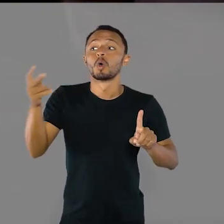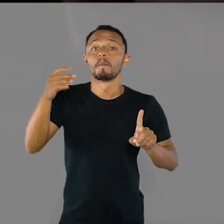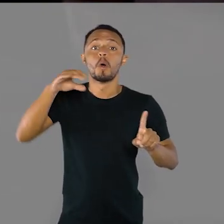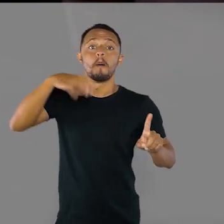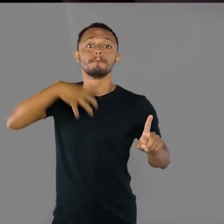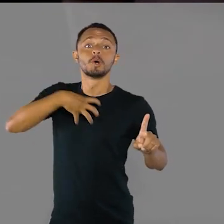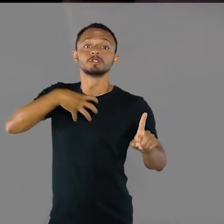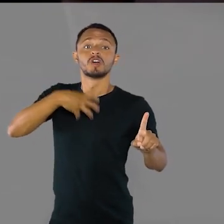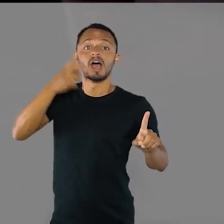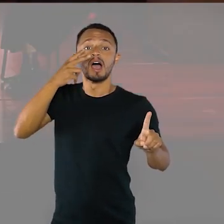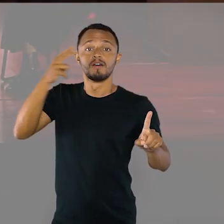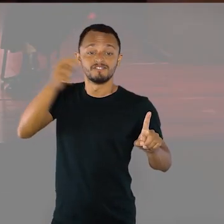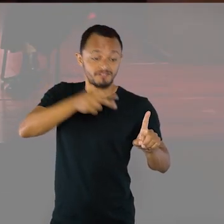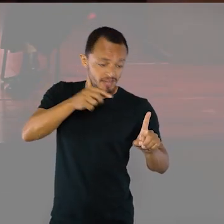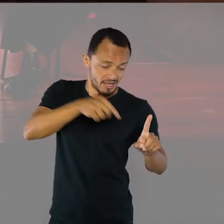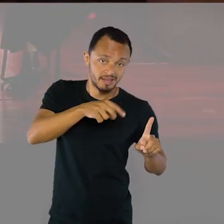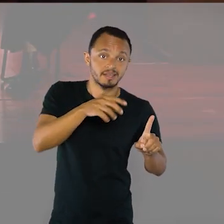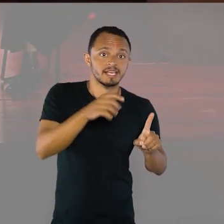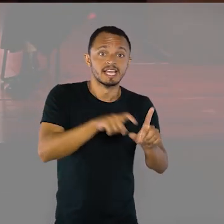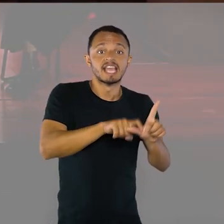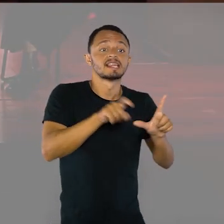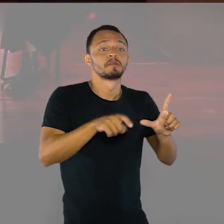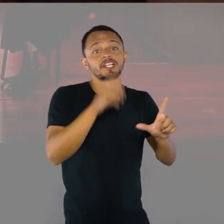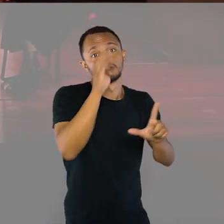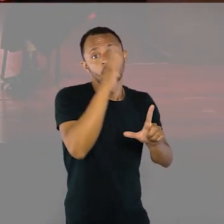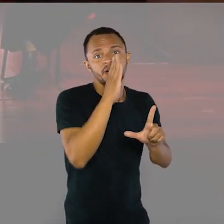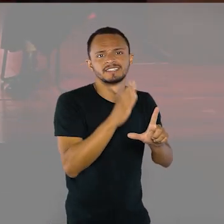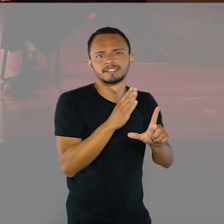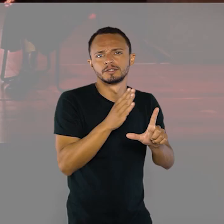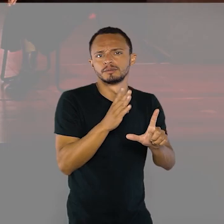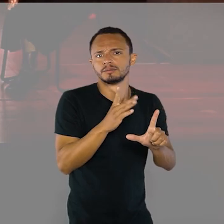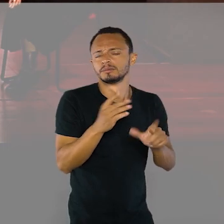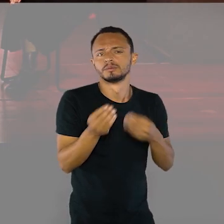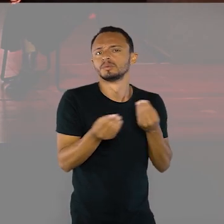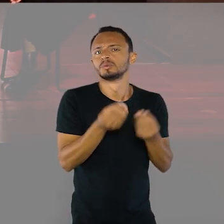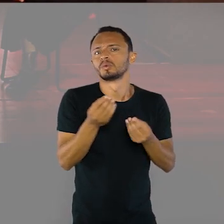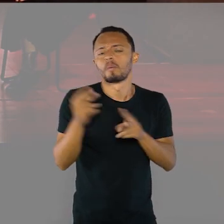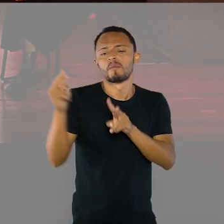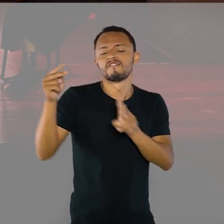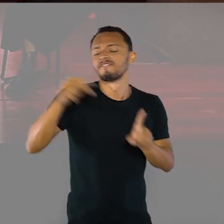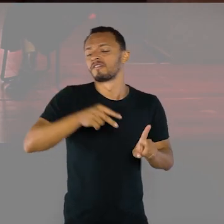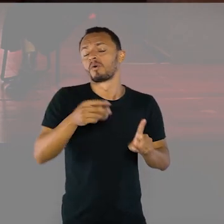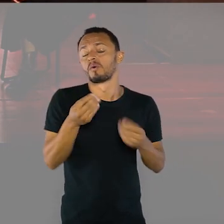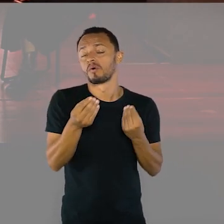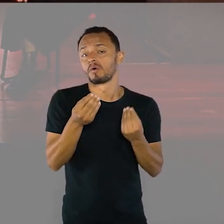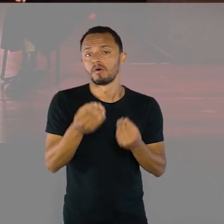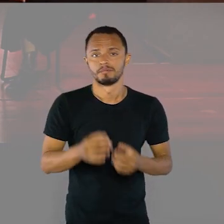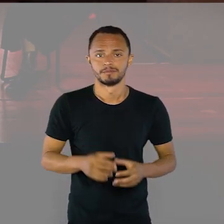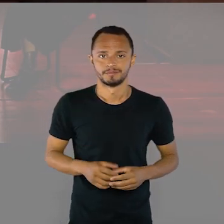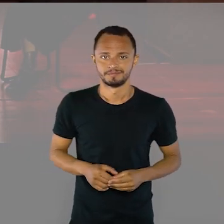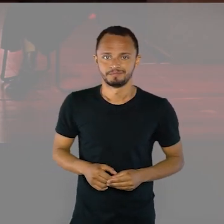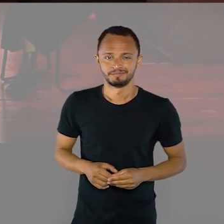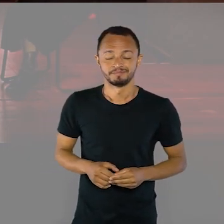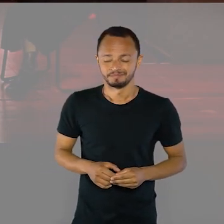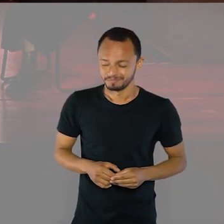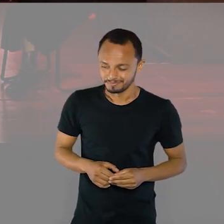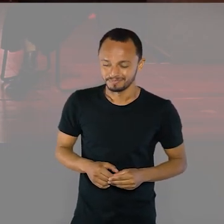por eles? Sabe, que é interessante. Beleza. Manu, pega lá.